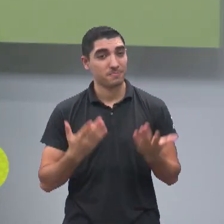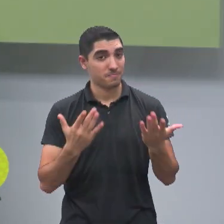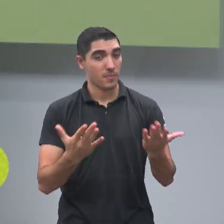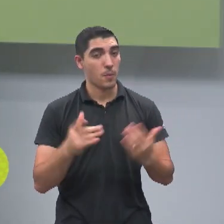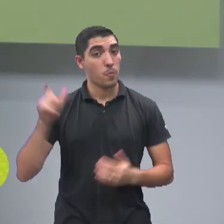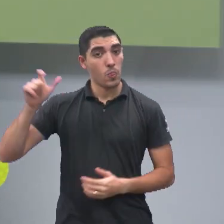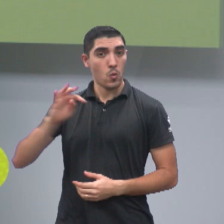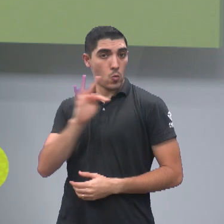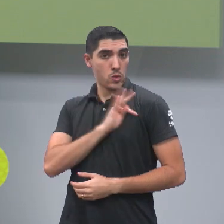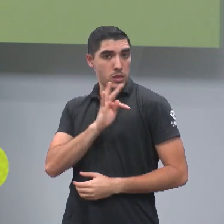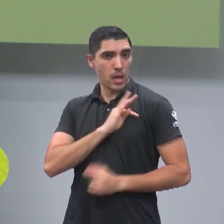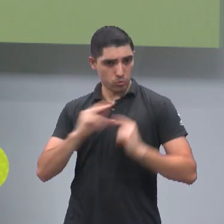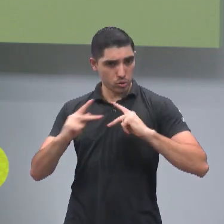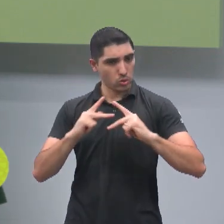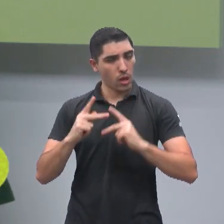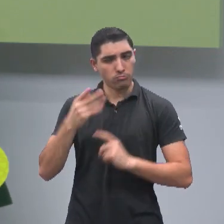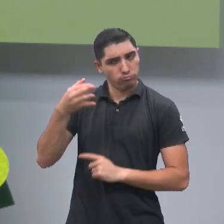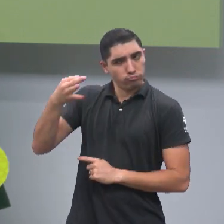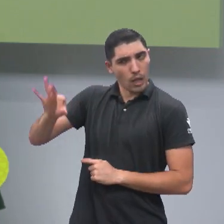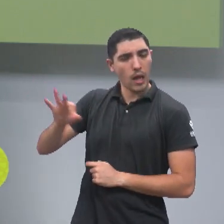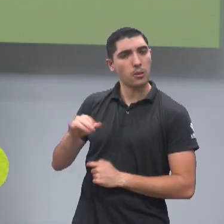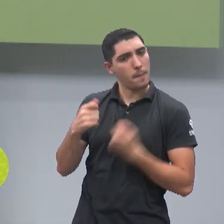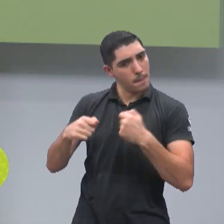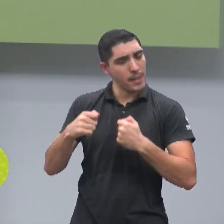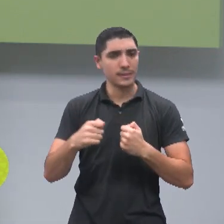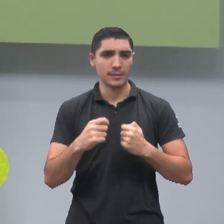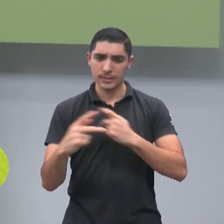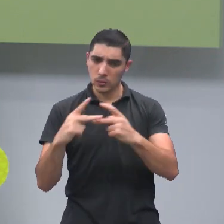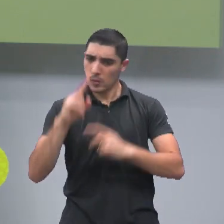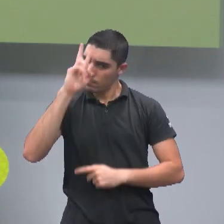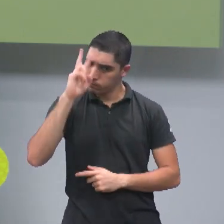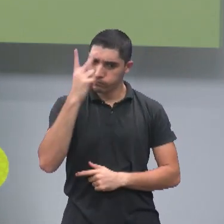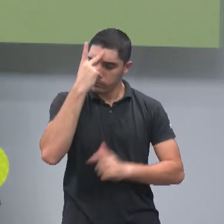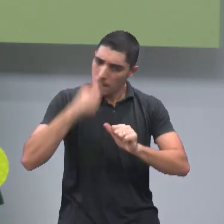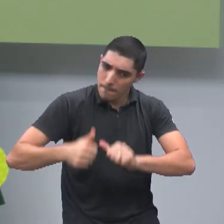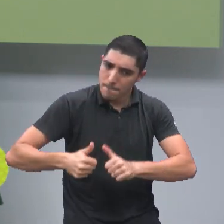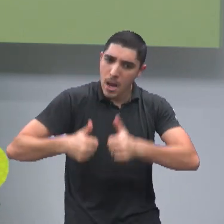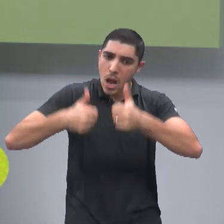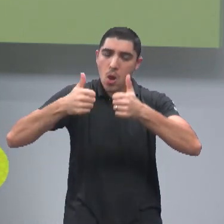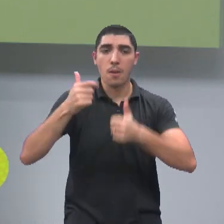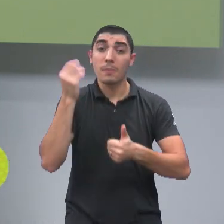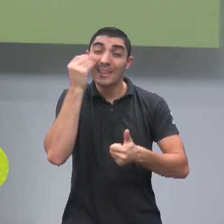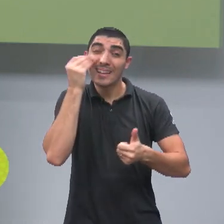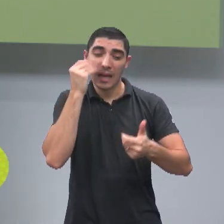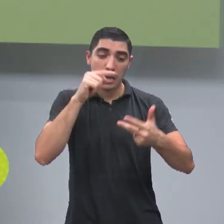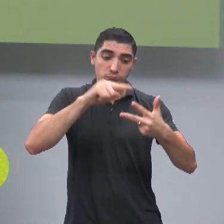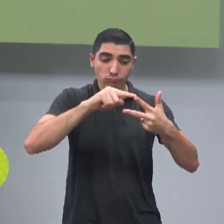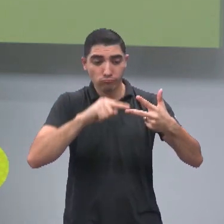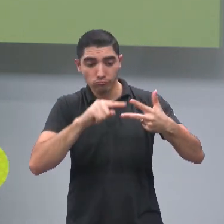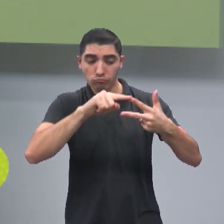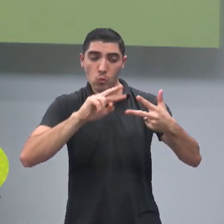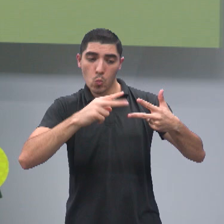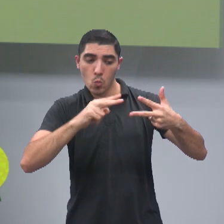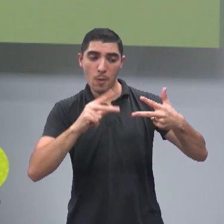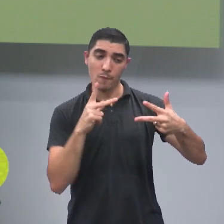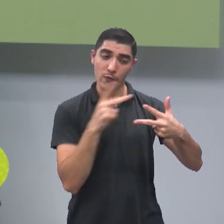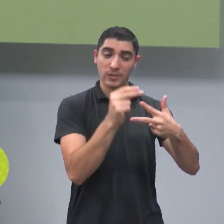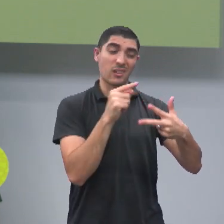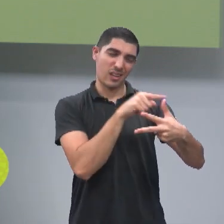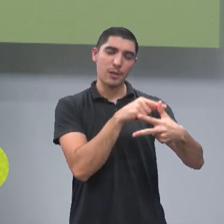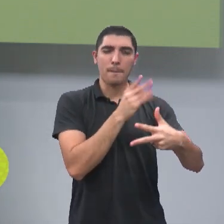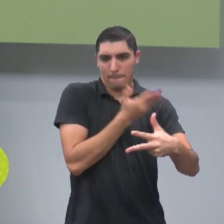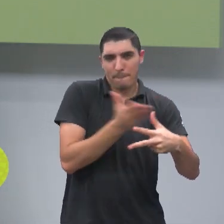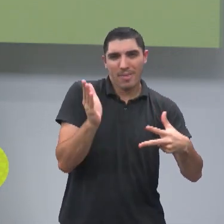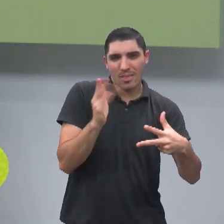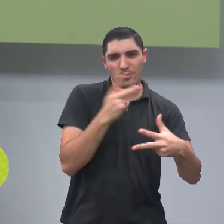melhorar, tentar vencer pelo menos um desses 2 jogos aí para trazer mais um jogo para São José, conseguir a vitória e igualar a série